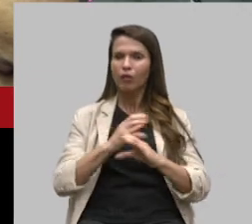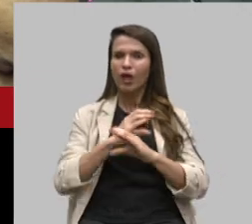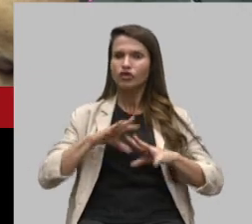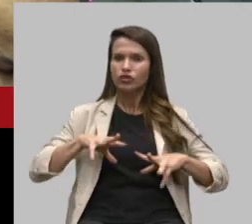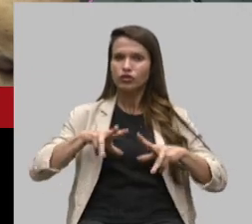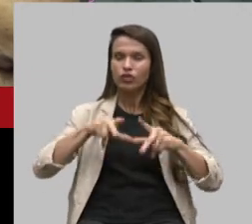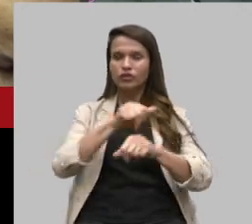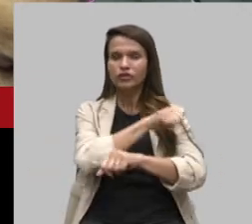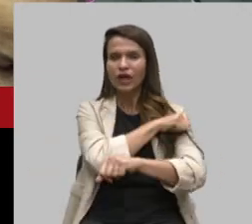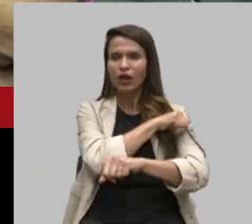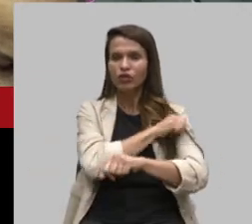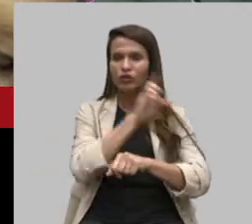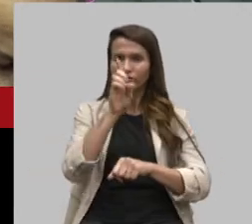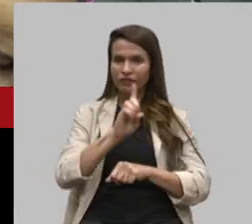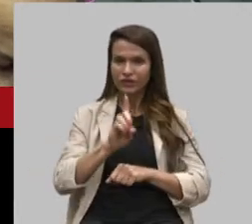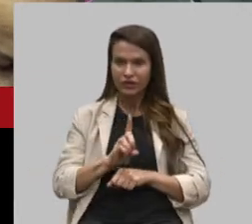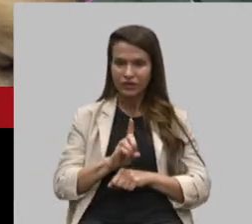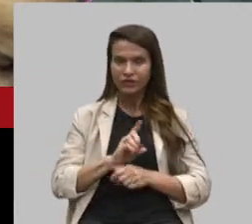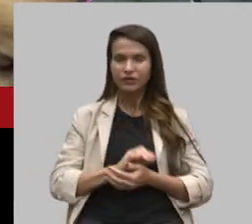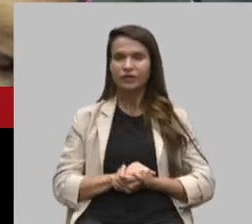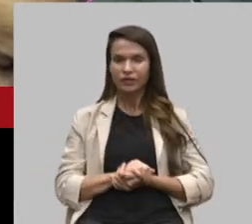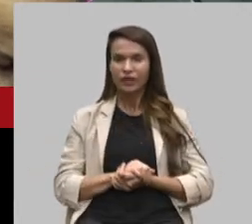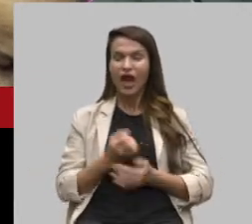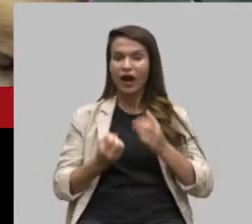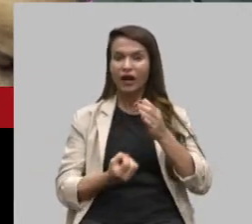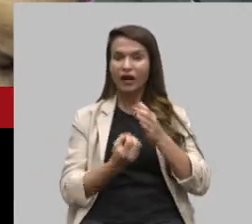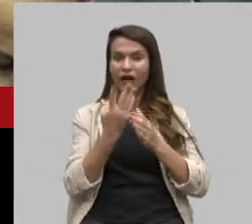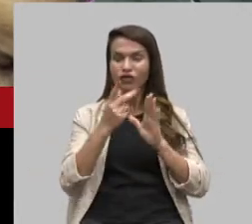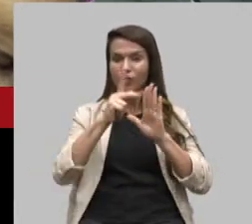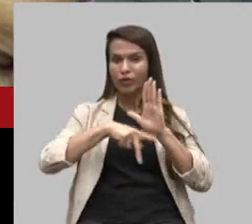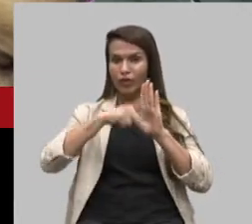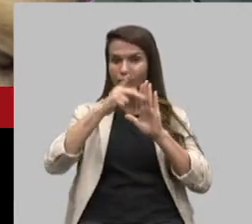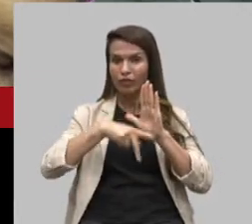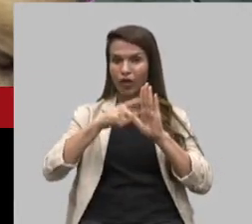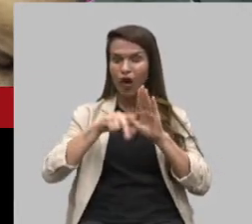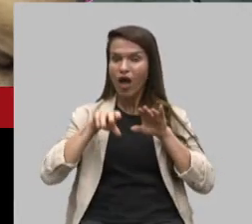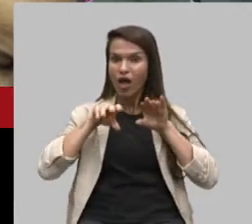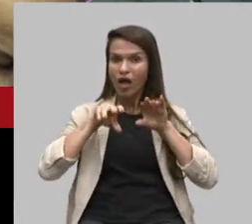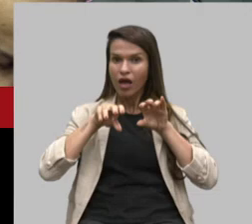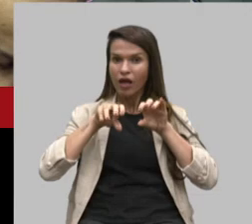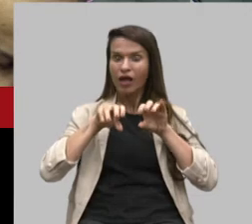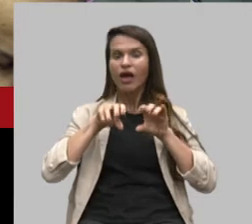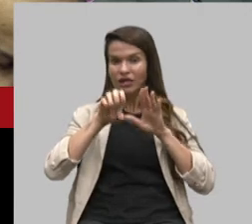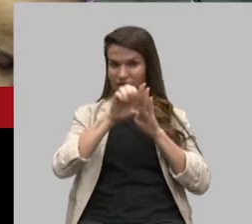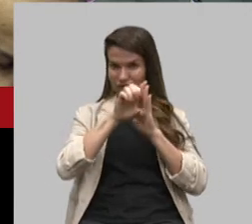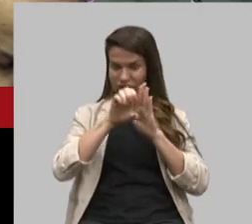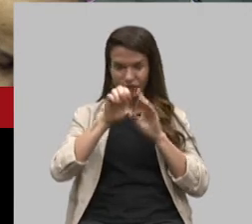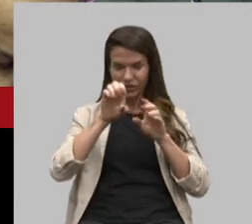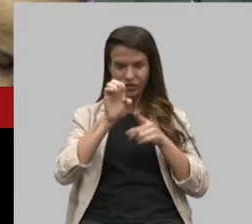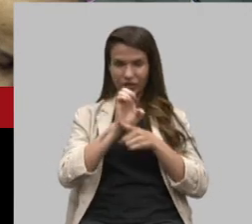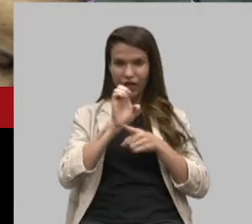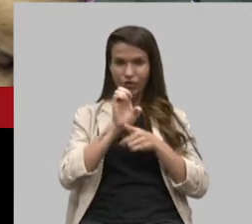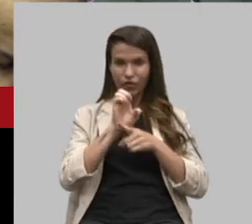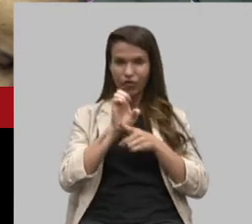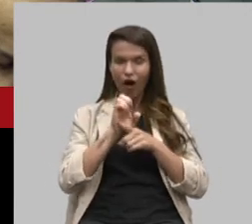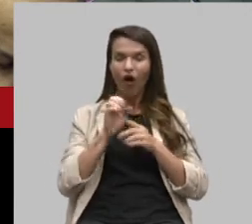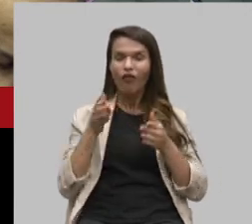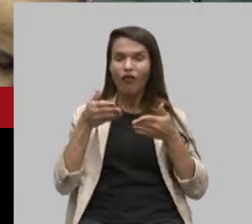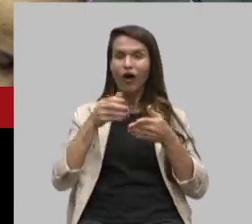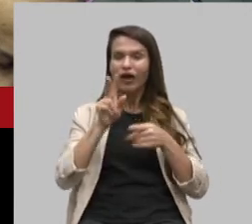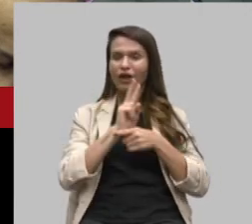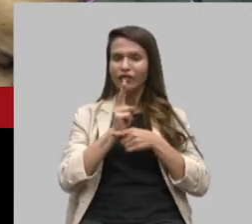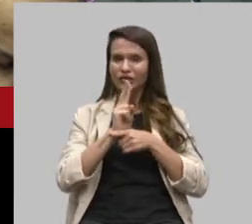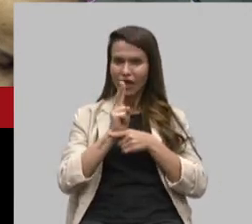alunos com deficiência e a criação de um programa educa Estadual voltado a fiscalização